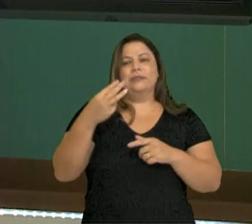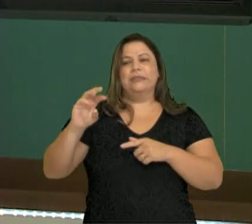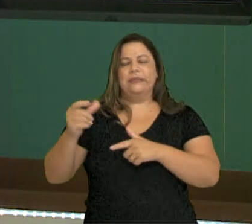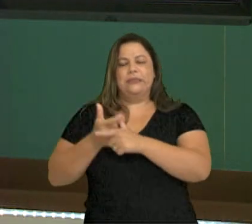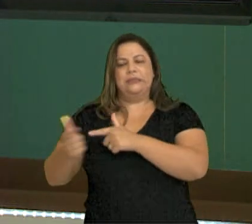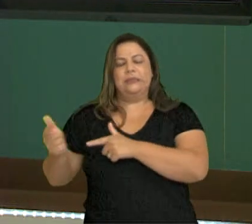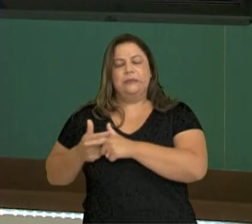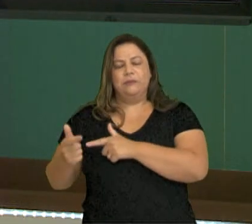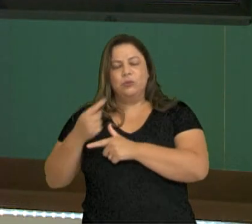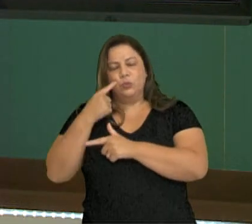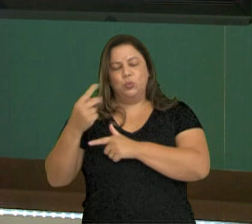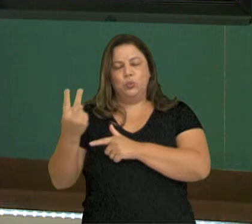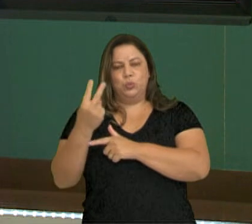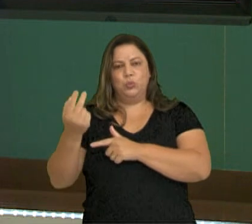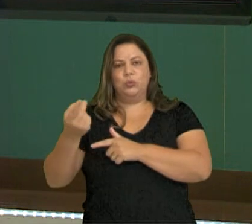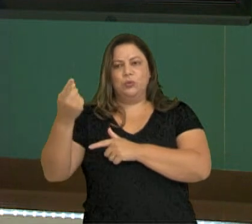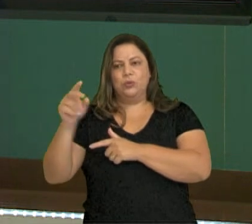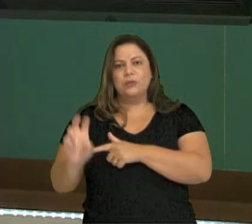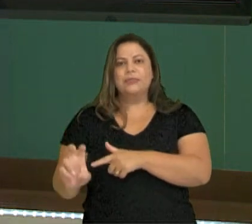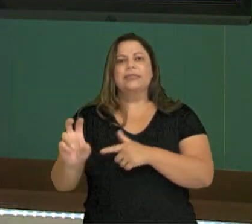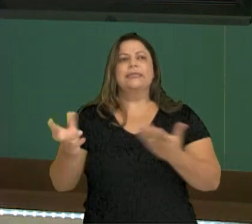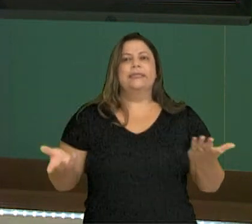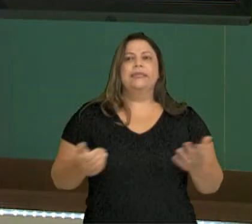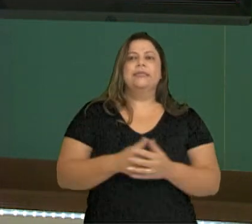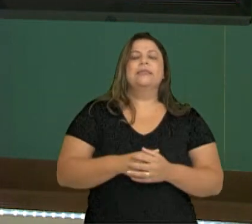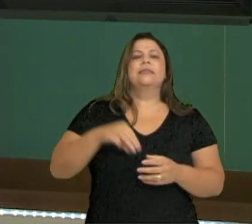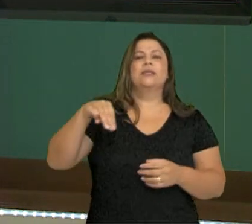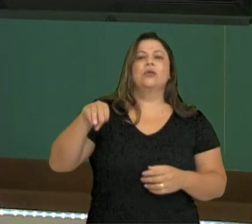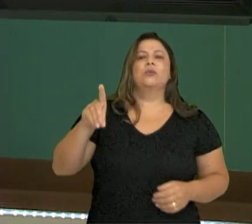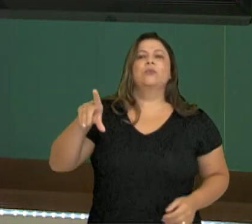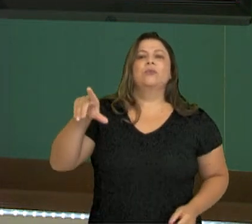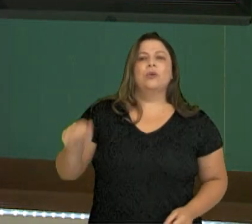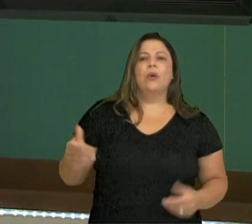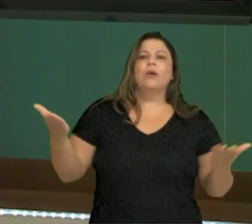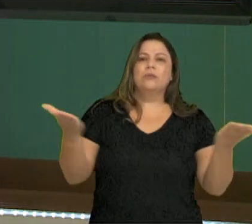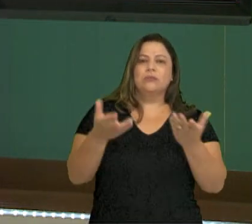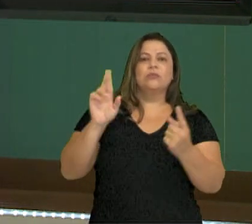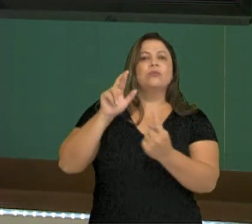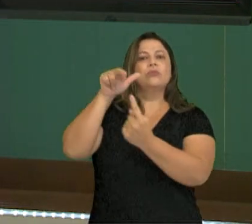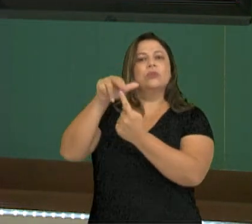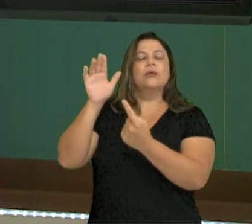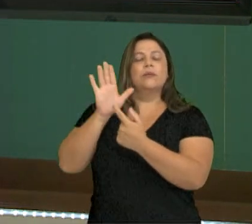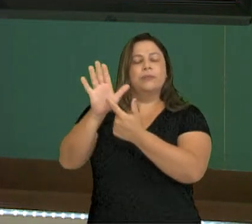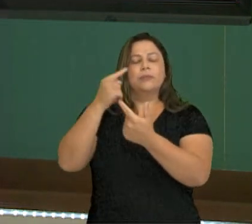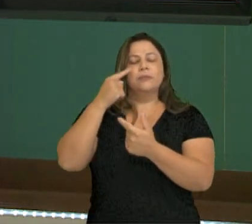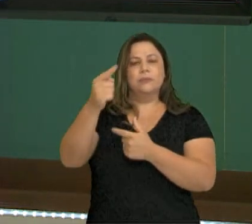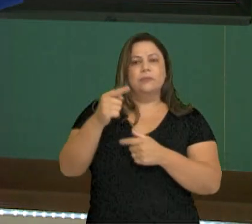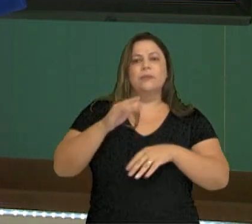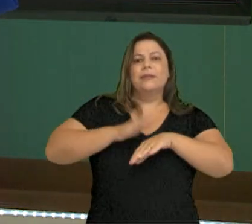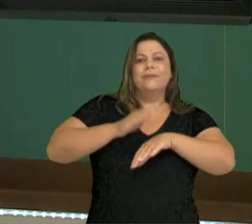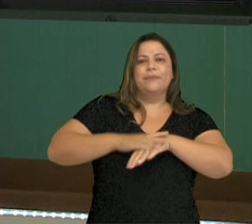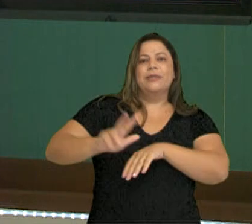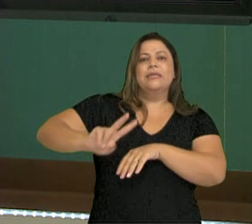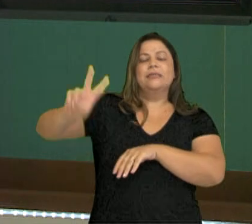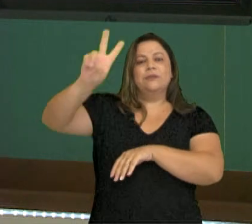2, 15. A moda aqui eu estou fazendo uma representação, é o valor que mais